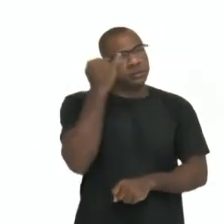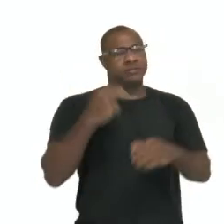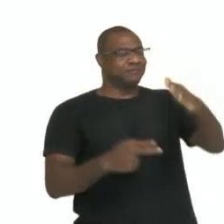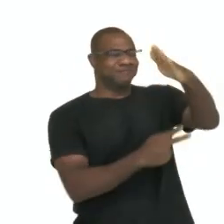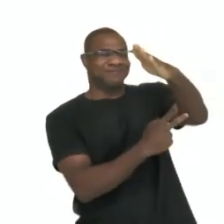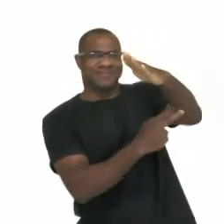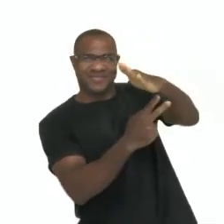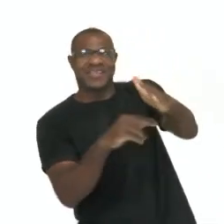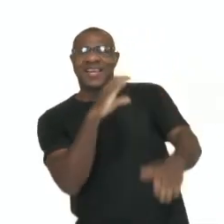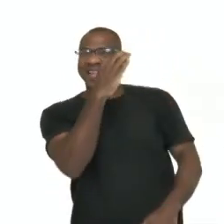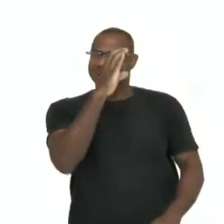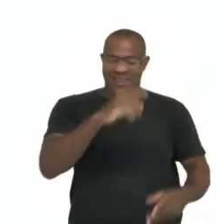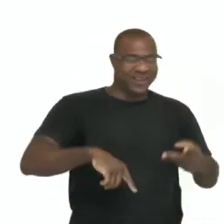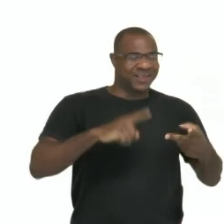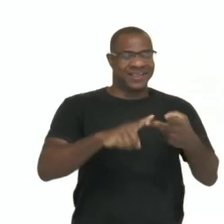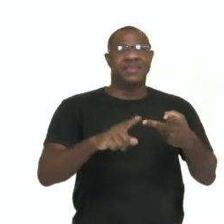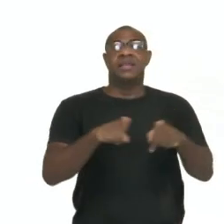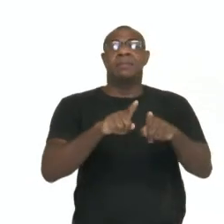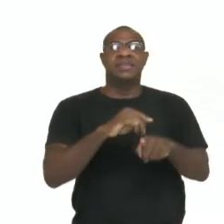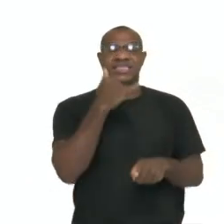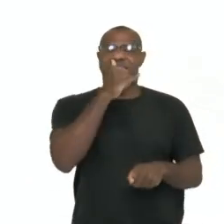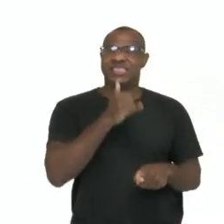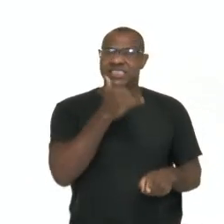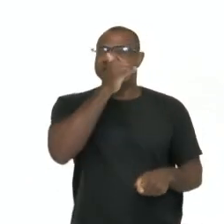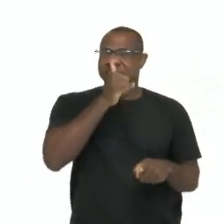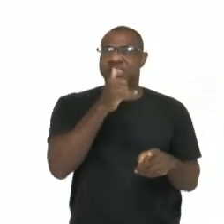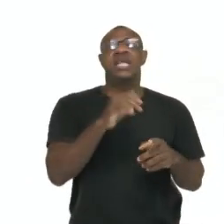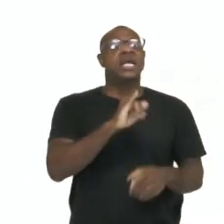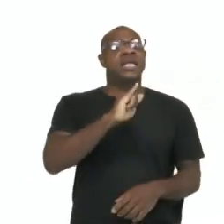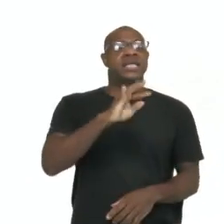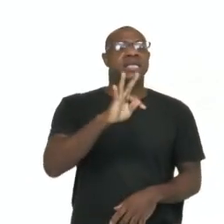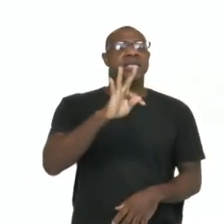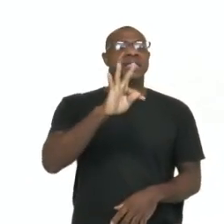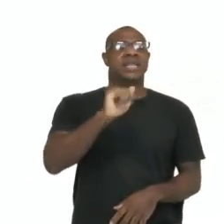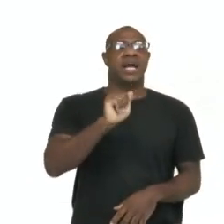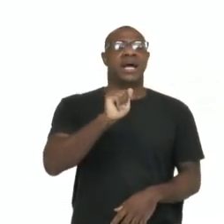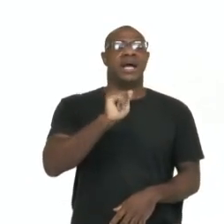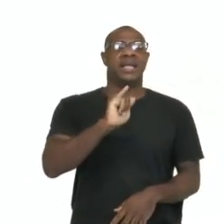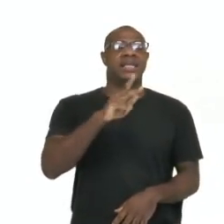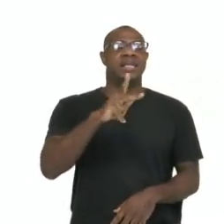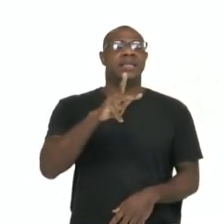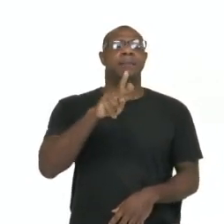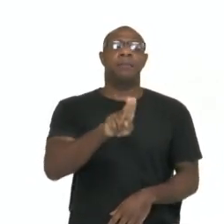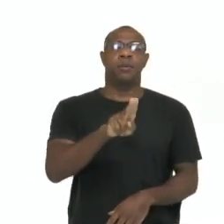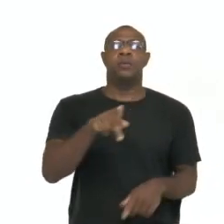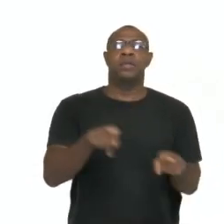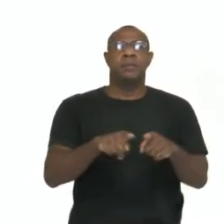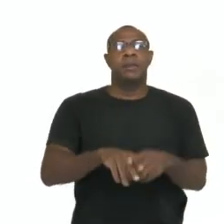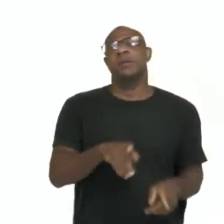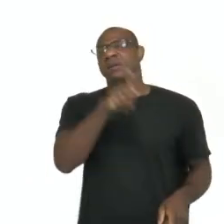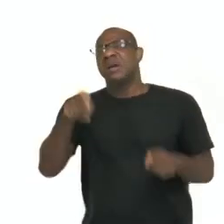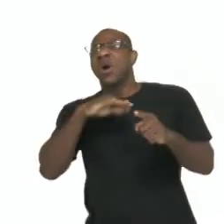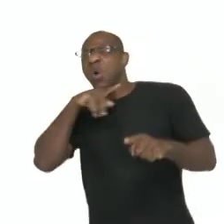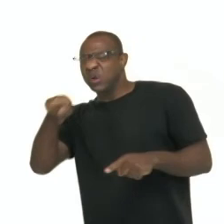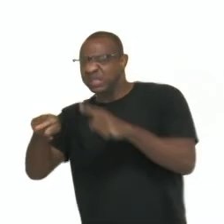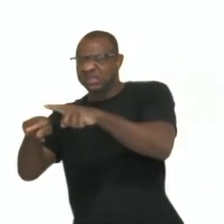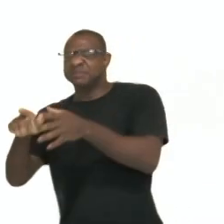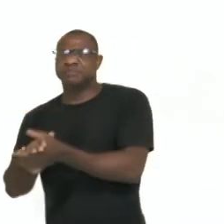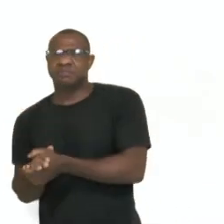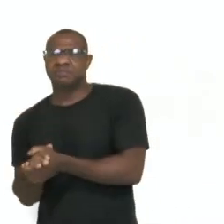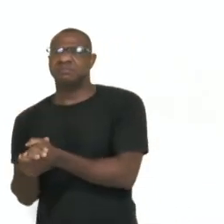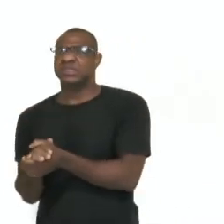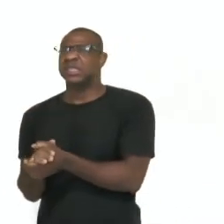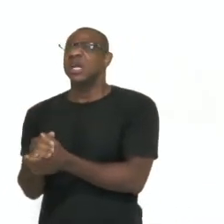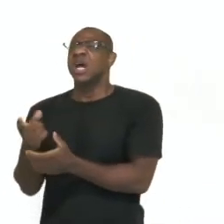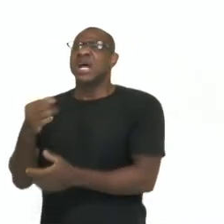Ponte Rio-Niterói e a hidrelétrica de Itaipu. Como pontos negativos, porém, arrocho salarial, ou seja, a